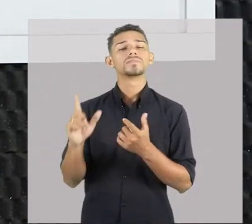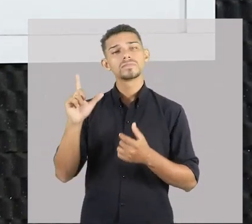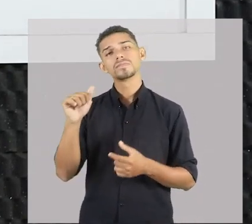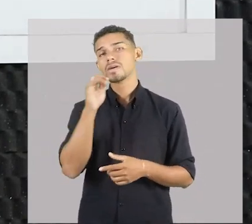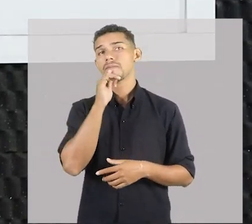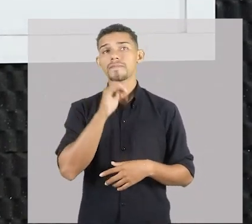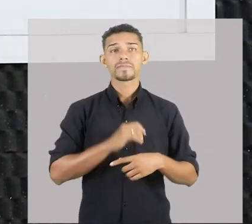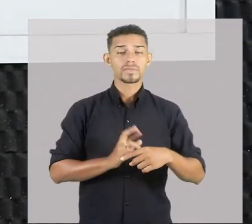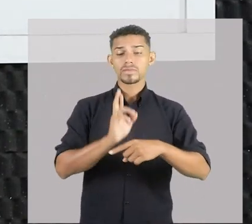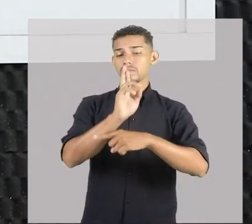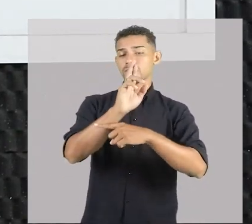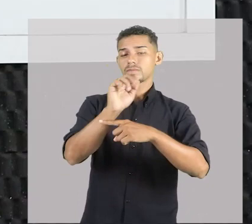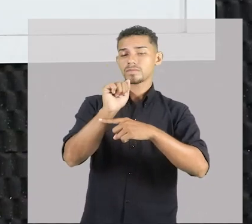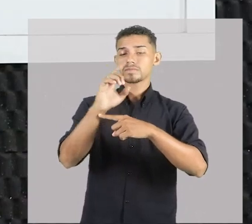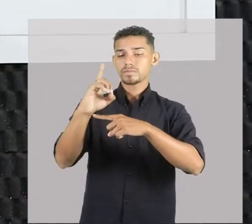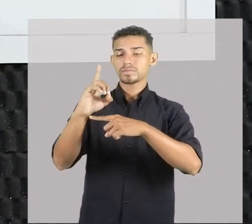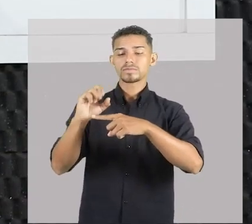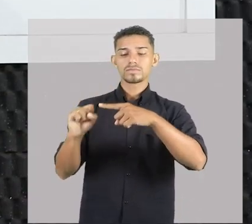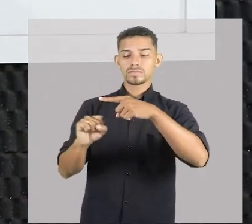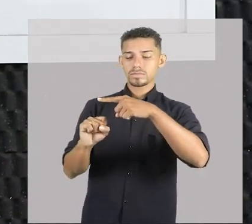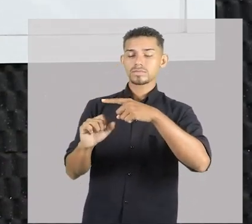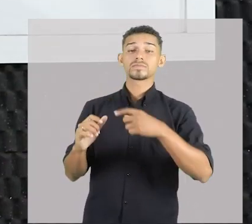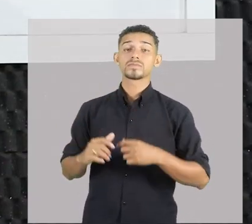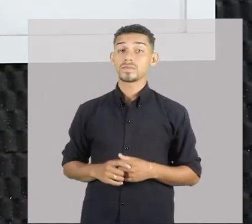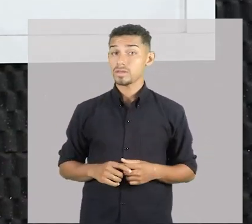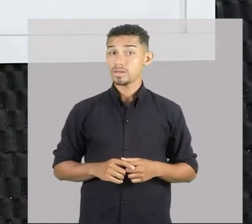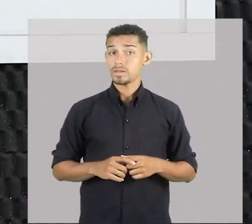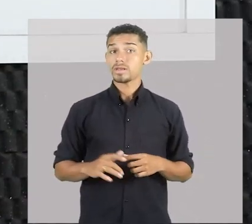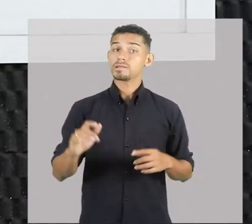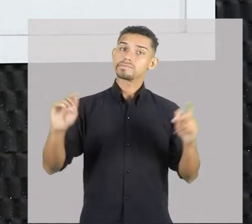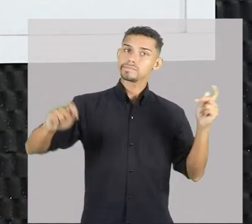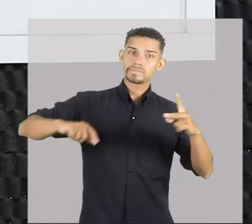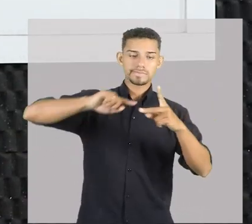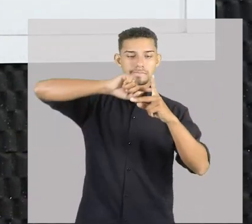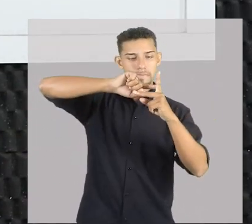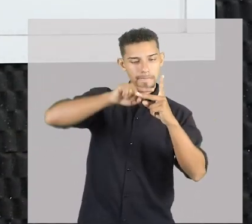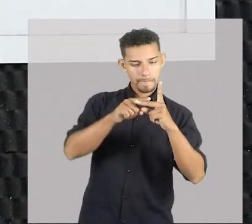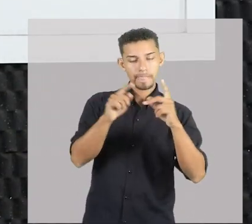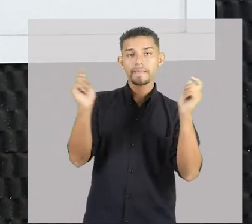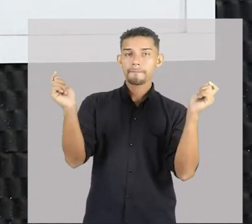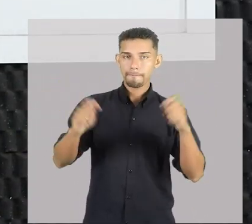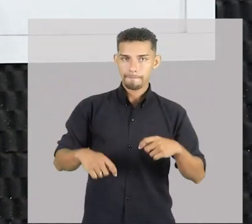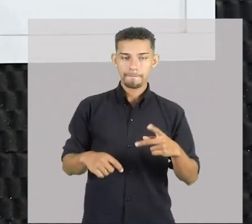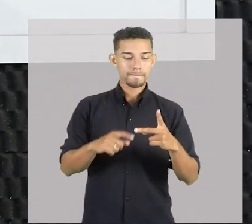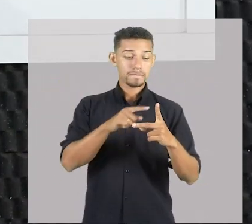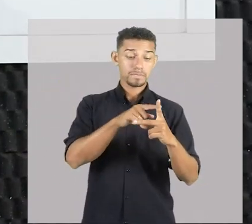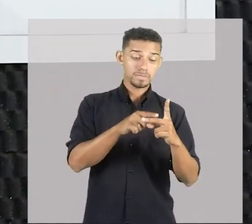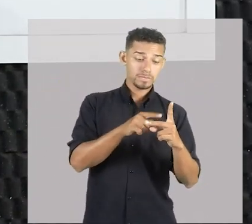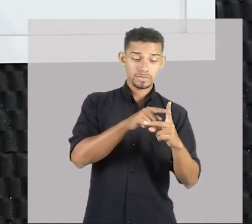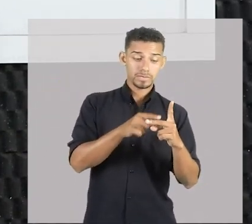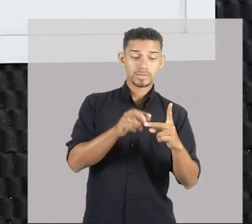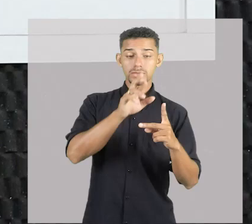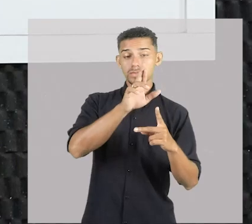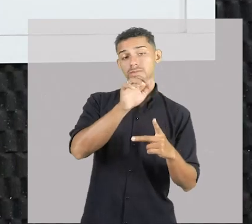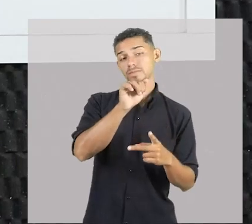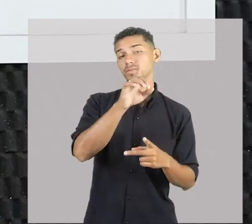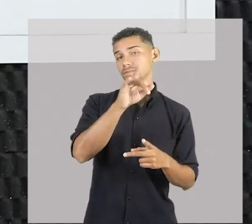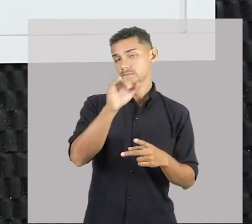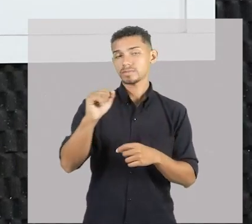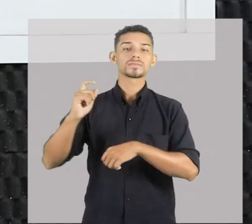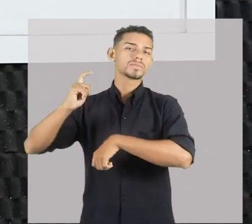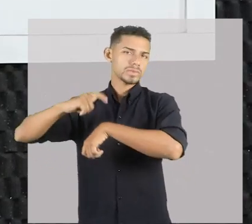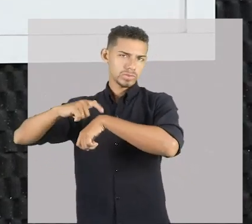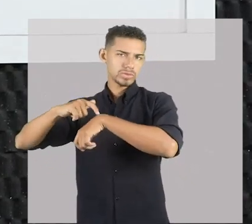é radianos por segundo. Para isso, o ângulo tem que estar medido em radianos e o tempo tem que estar medido em